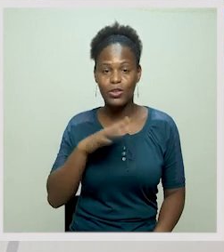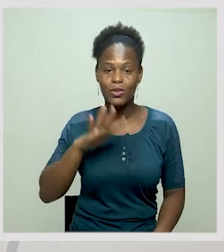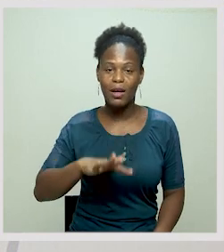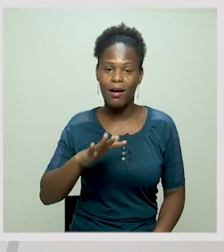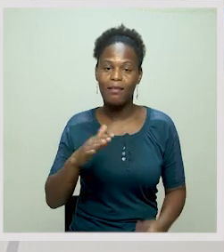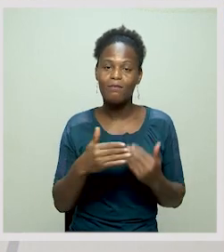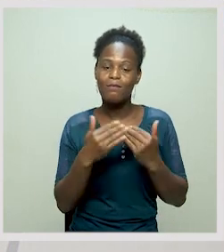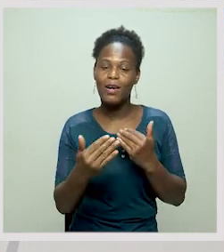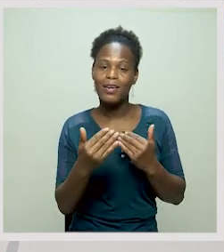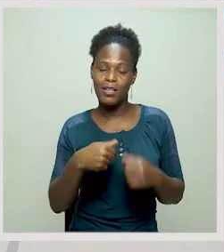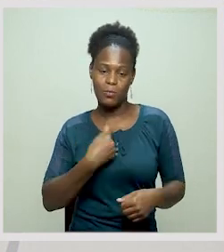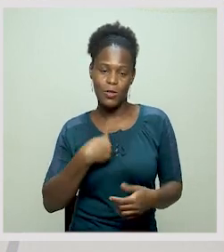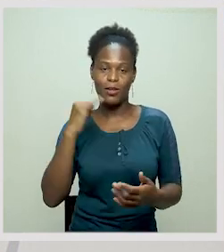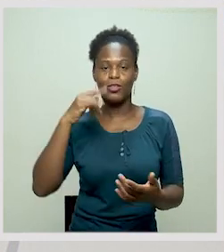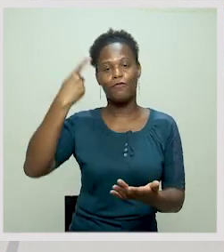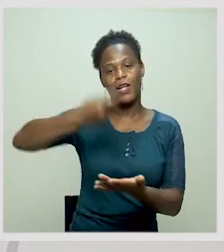estamos perante o